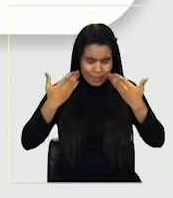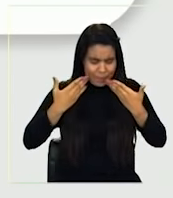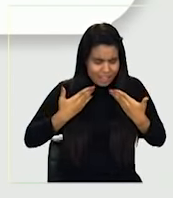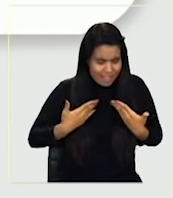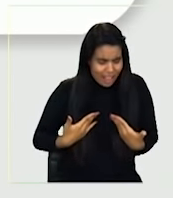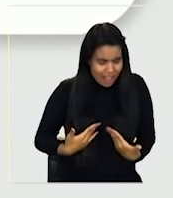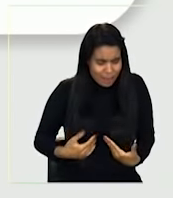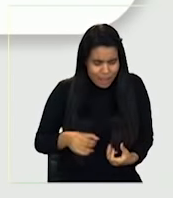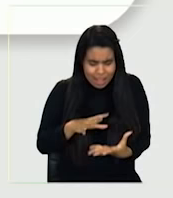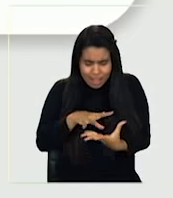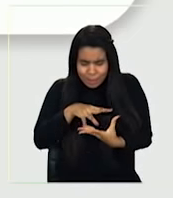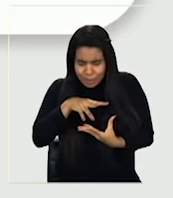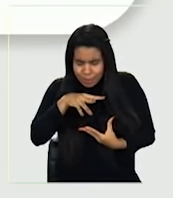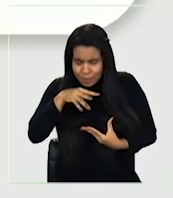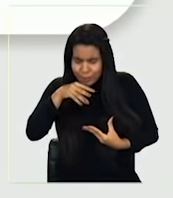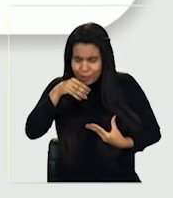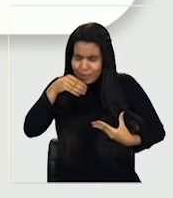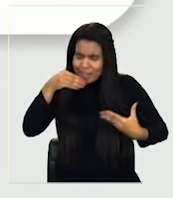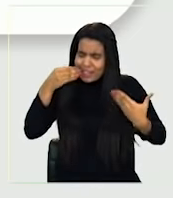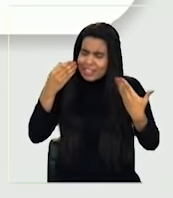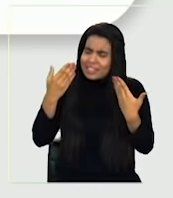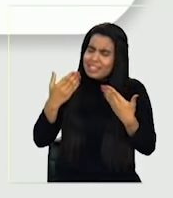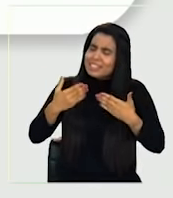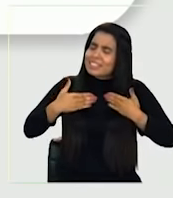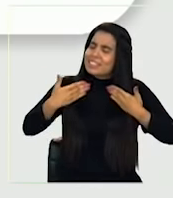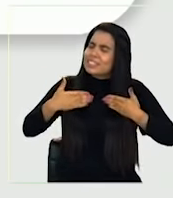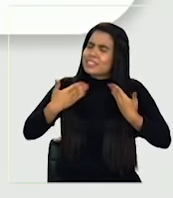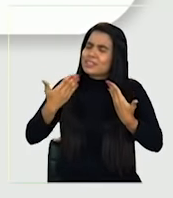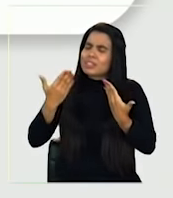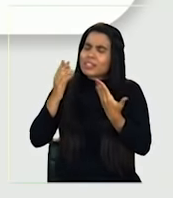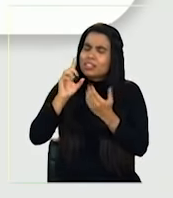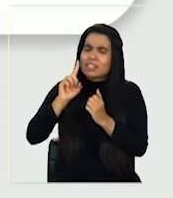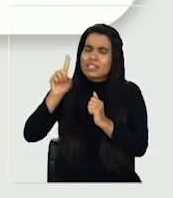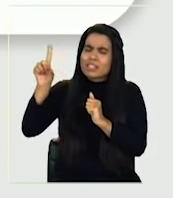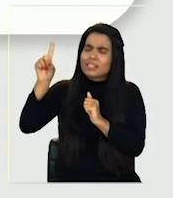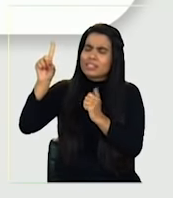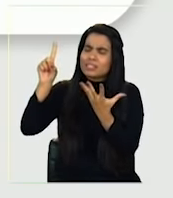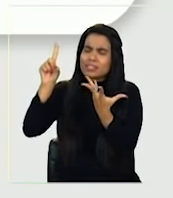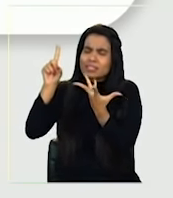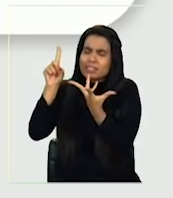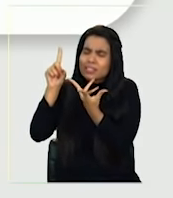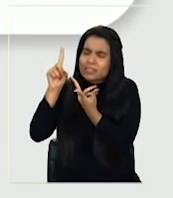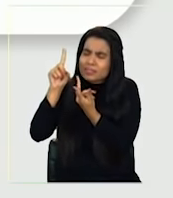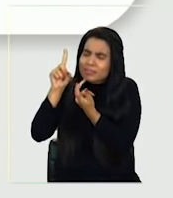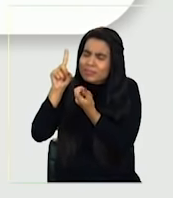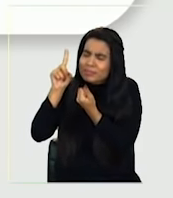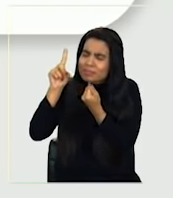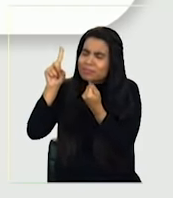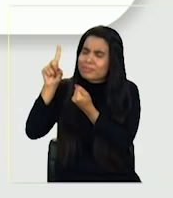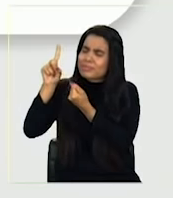A minha alma suspira e desfalece